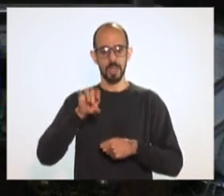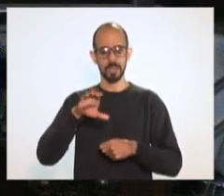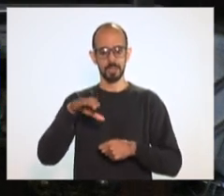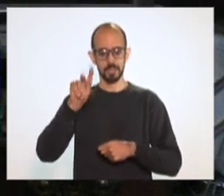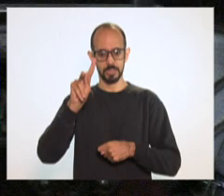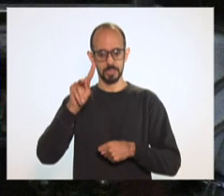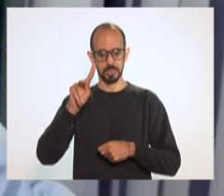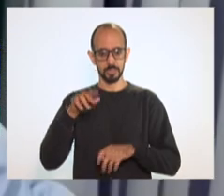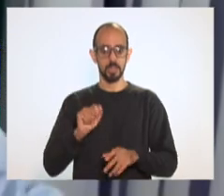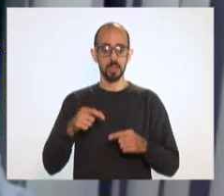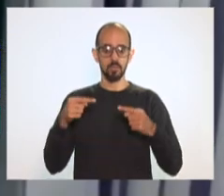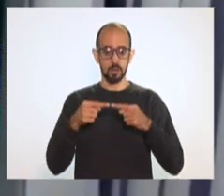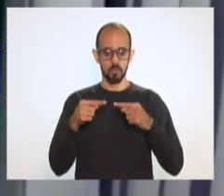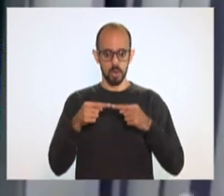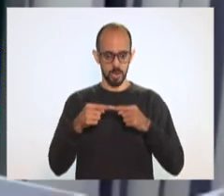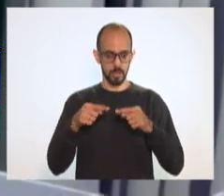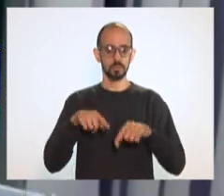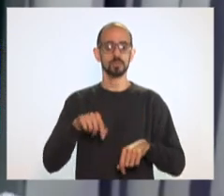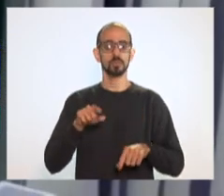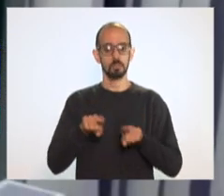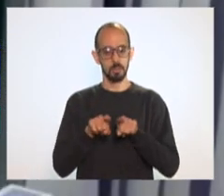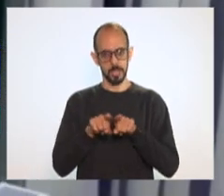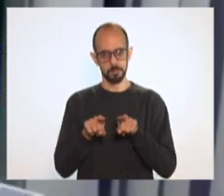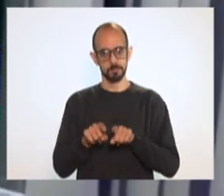favorável nos termos do substitutivo da CCJ.